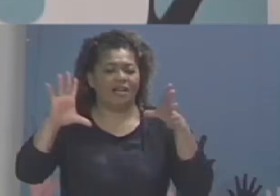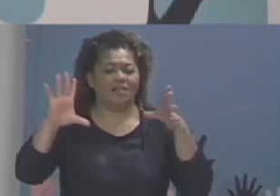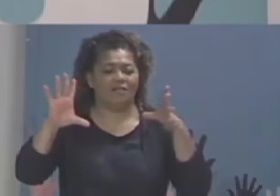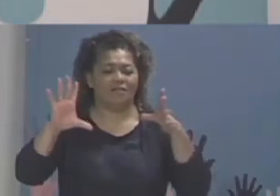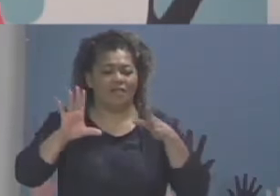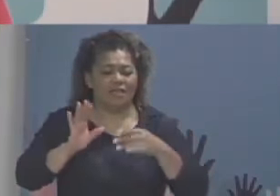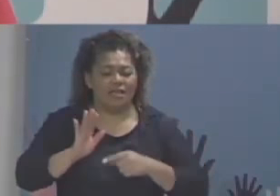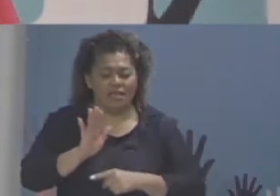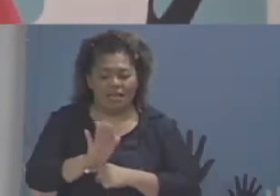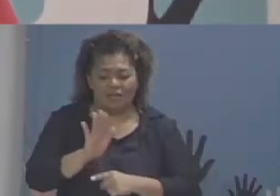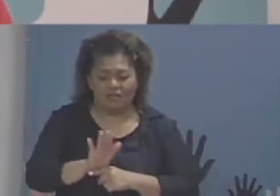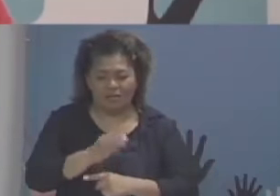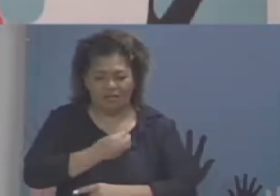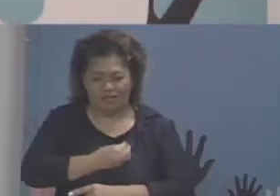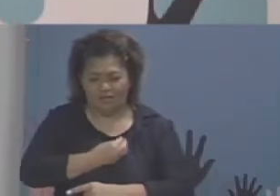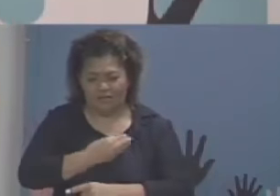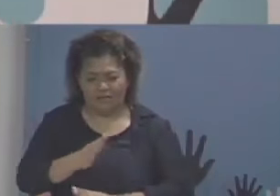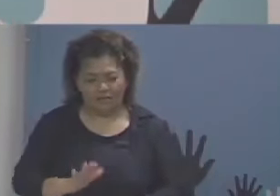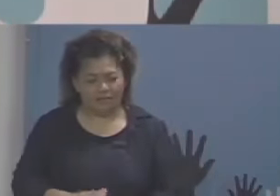candidato.